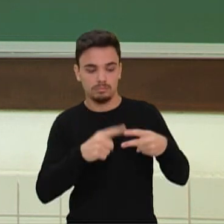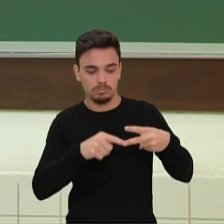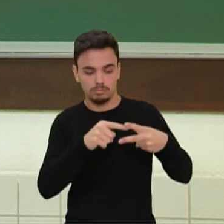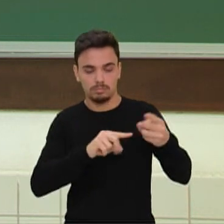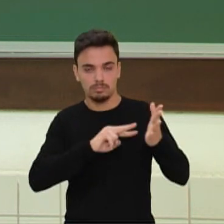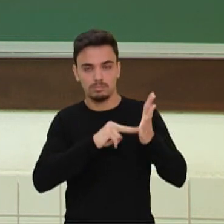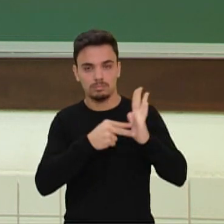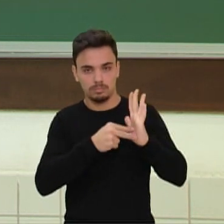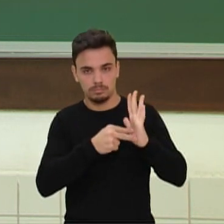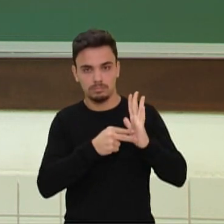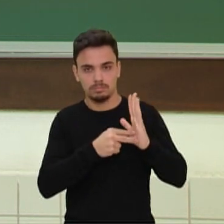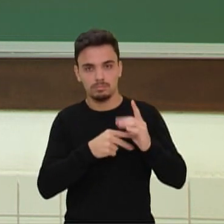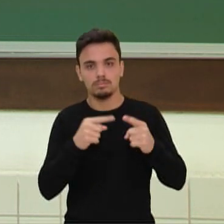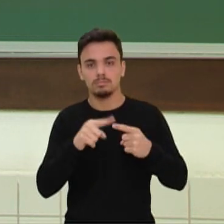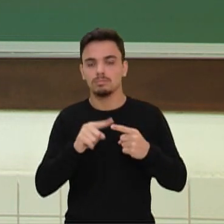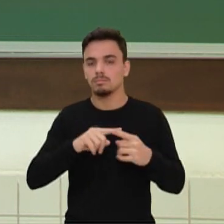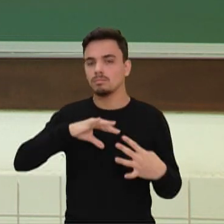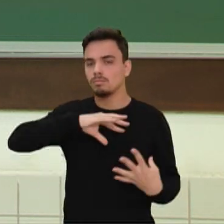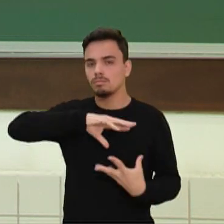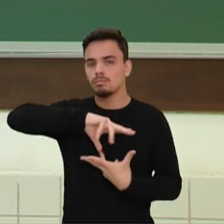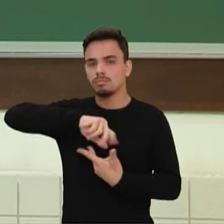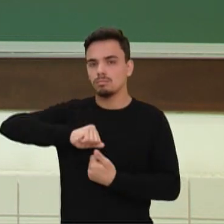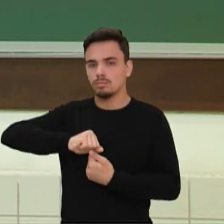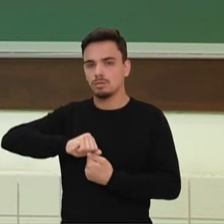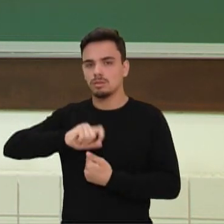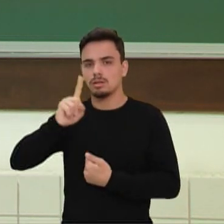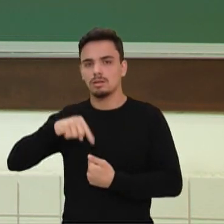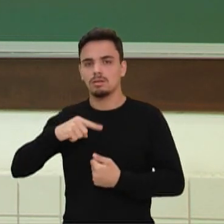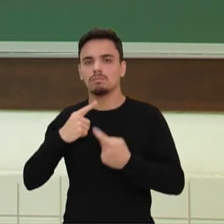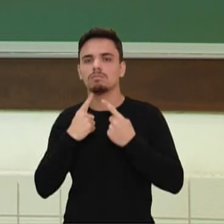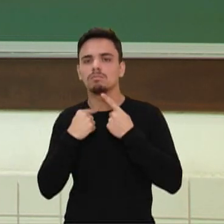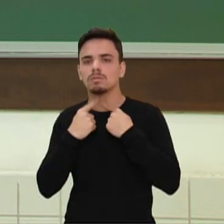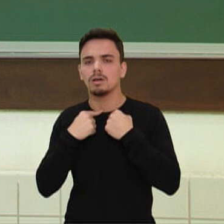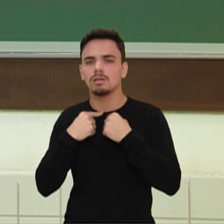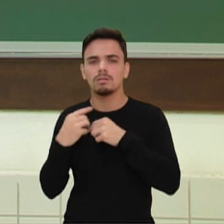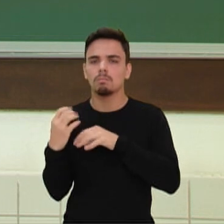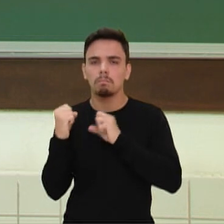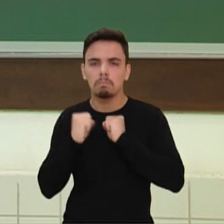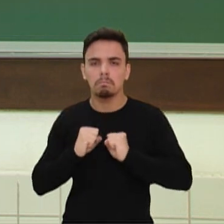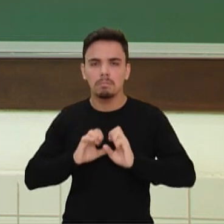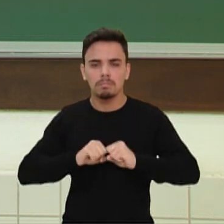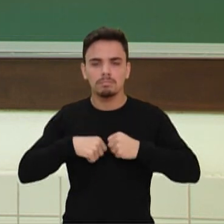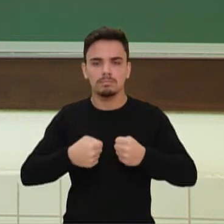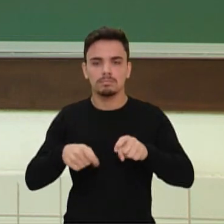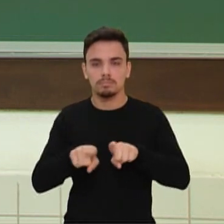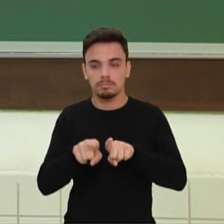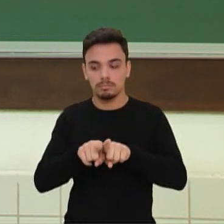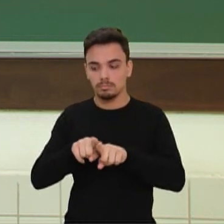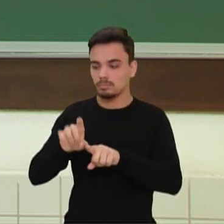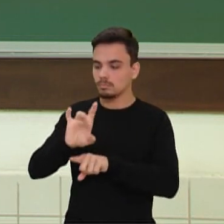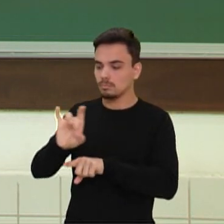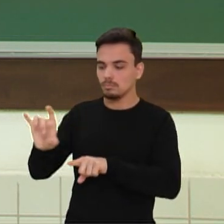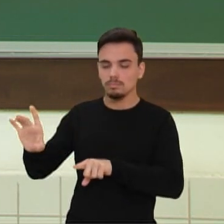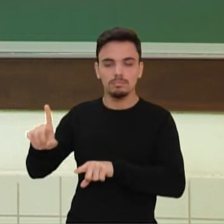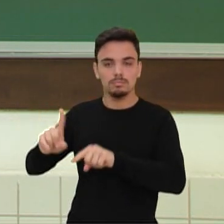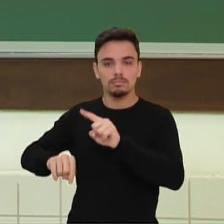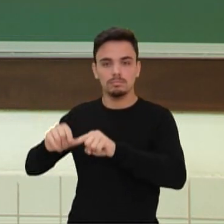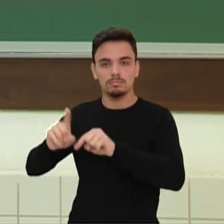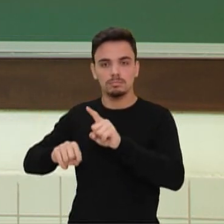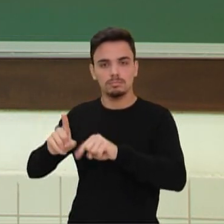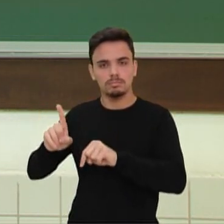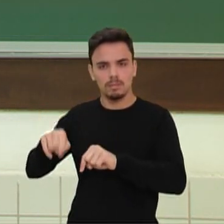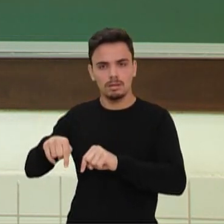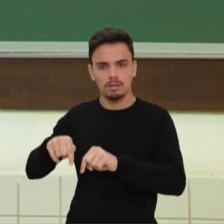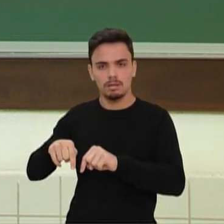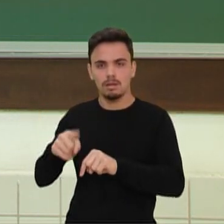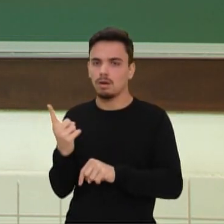mundo, considerado como um todo, é vontade de potência, mas cada objeto que existe no mundo também